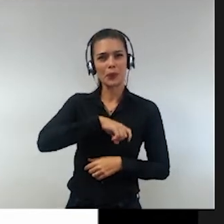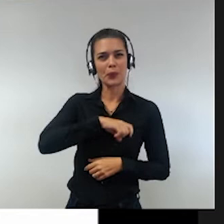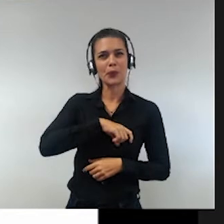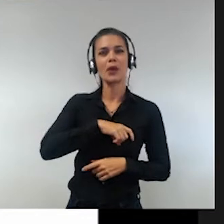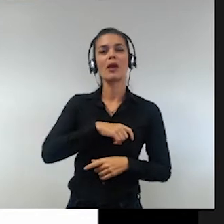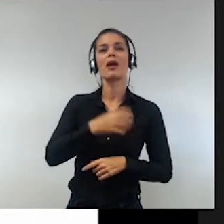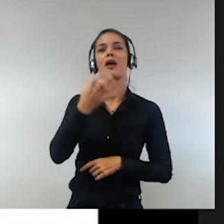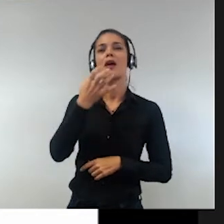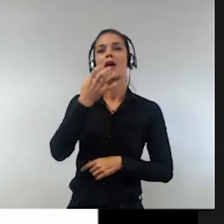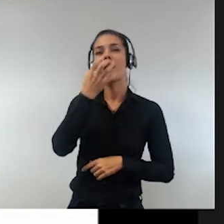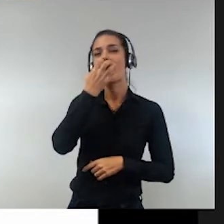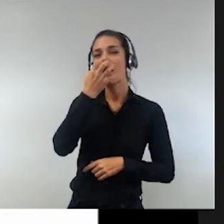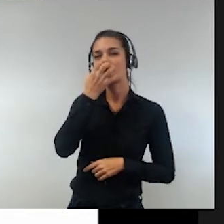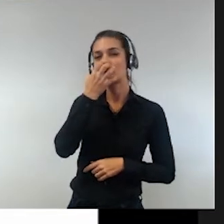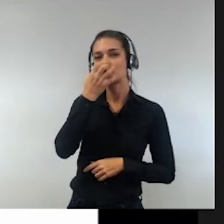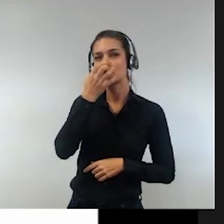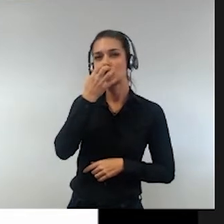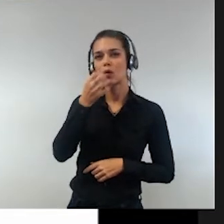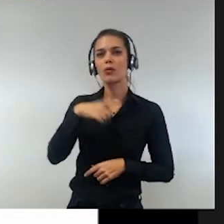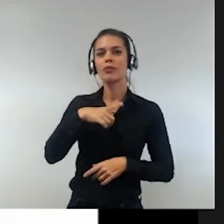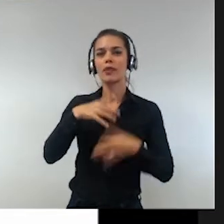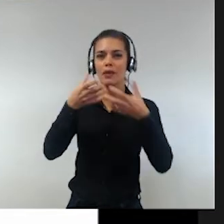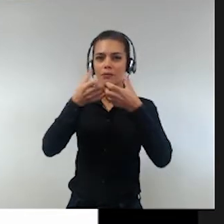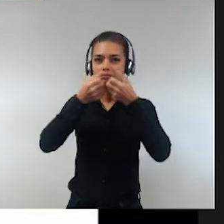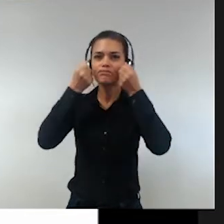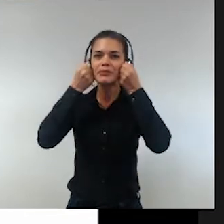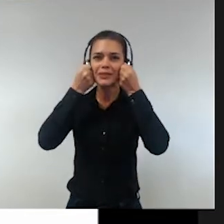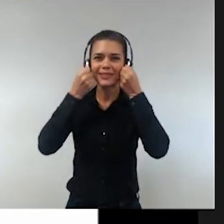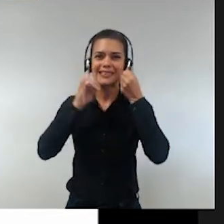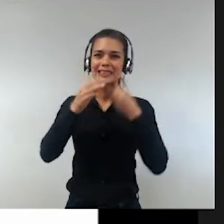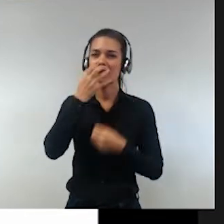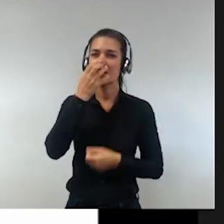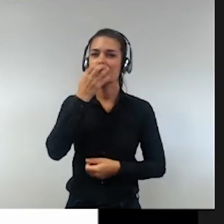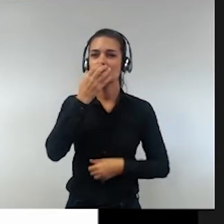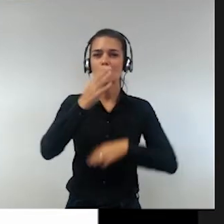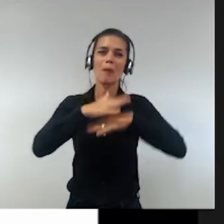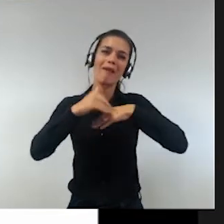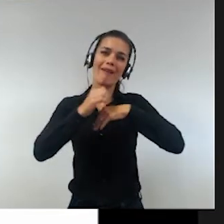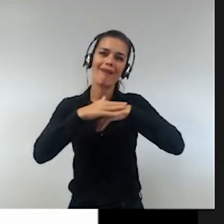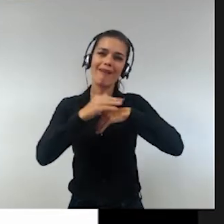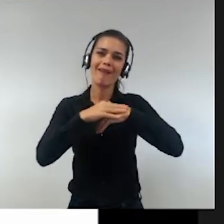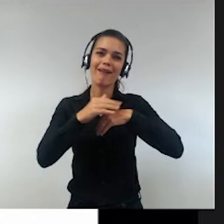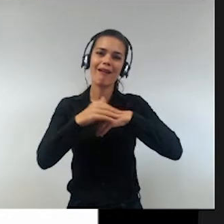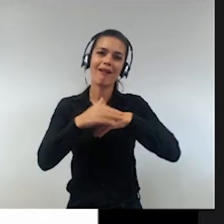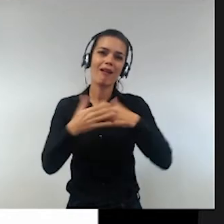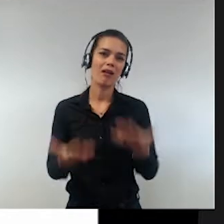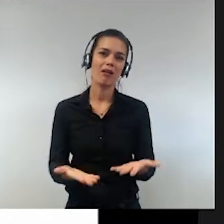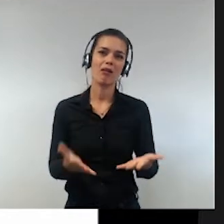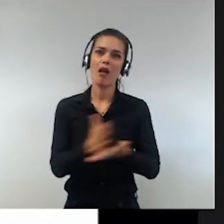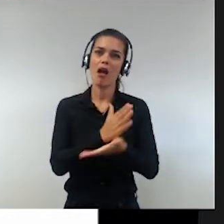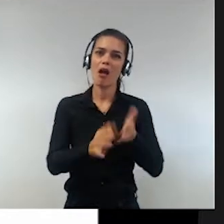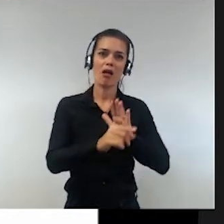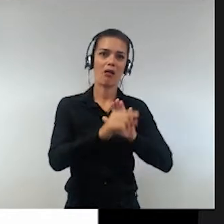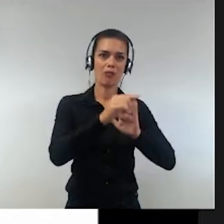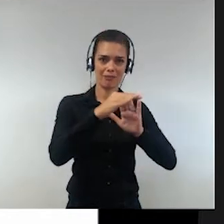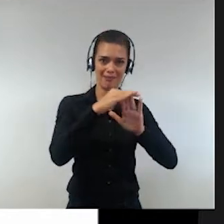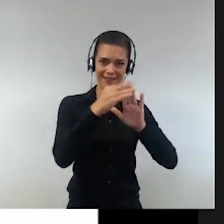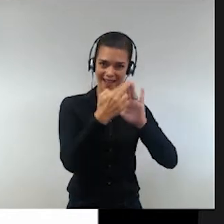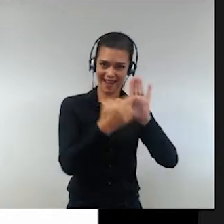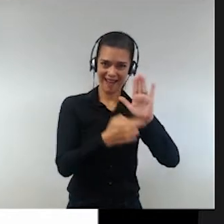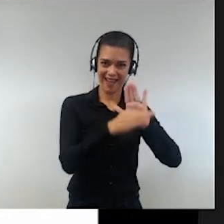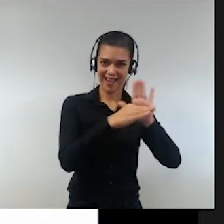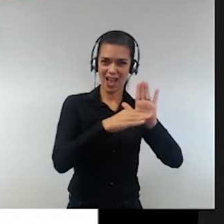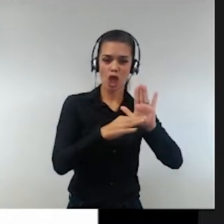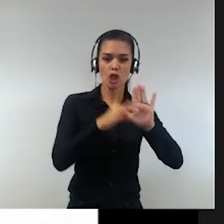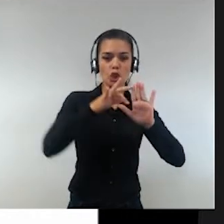focinheira. Você tem regimento interno, regulamento internos e algumas convenções mais recentes que obrigam todos os cães a usar focinheira.